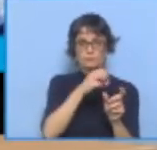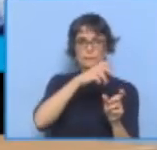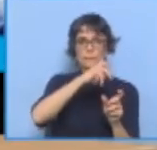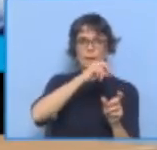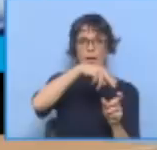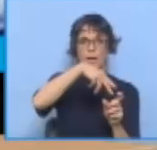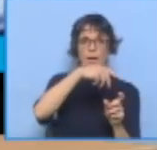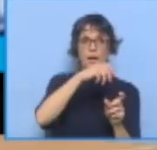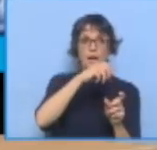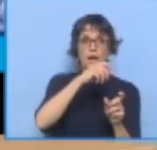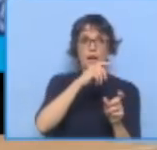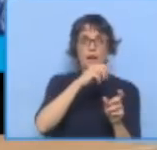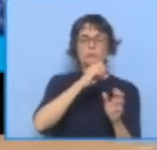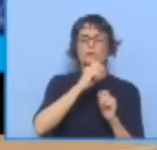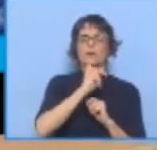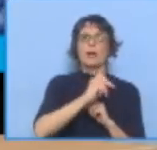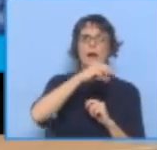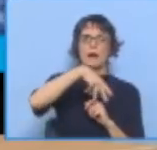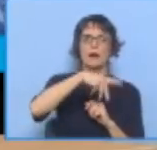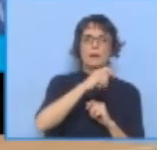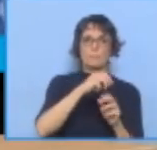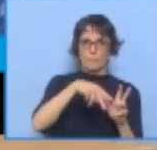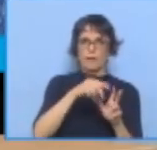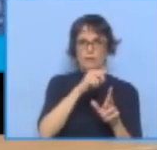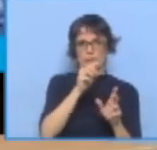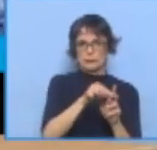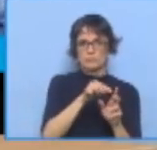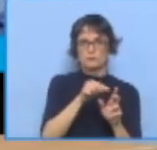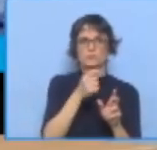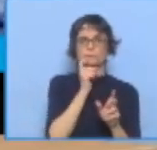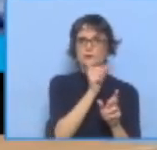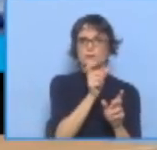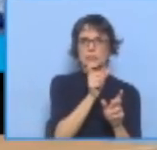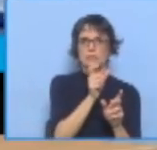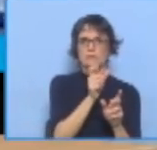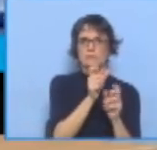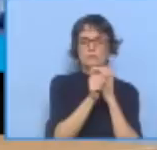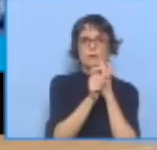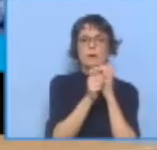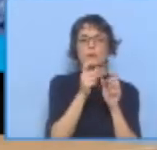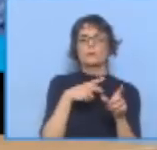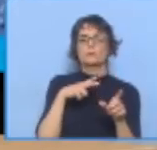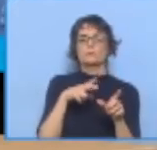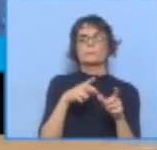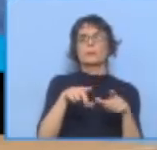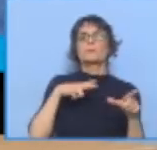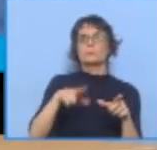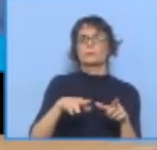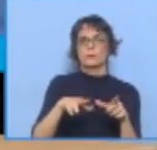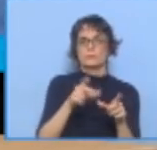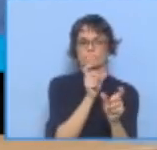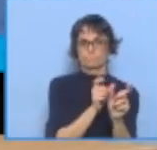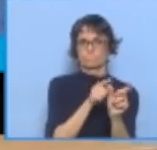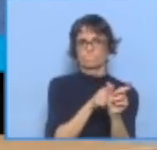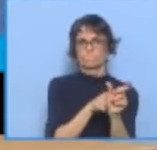portuguesa. Portanto, não é nenhum neologismo. Uma palavra que qualquer dicionário português registra e que dá a